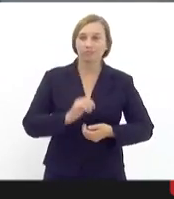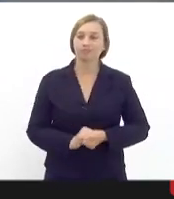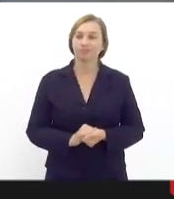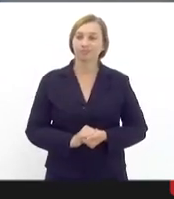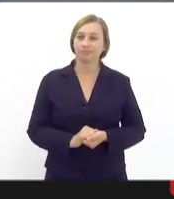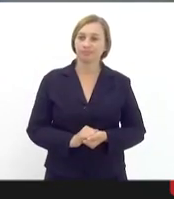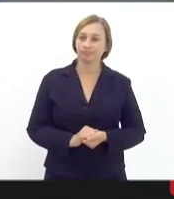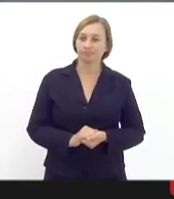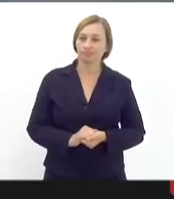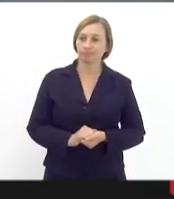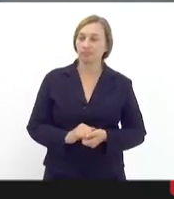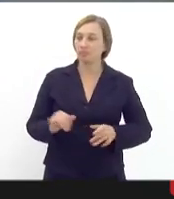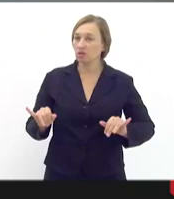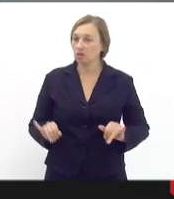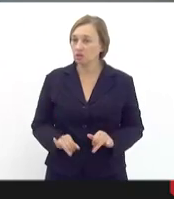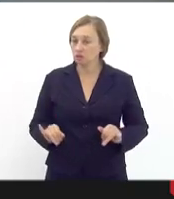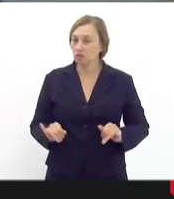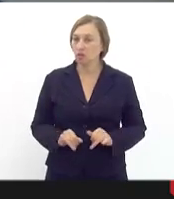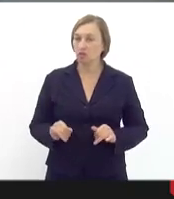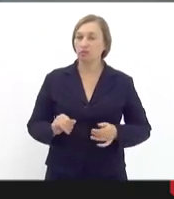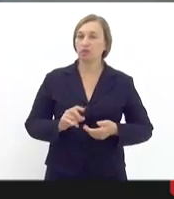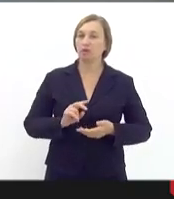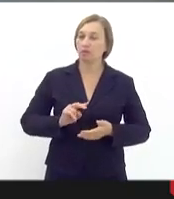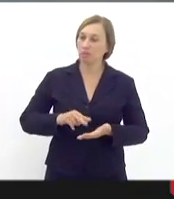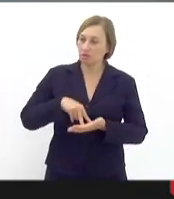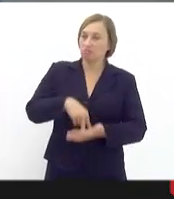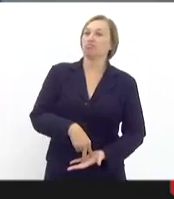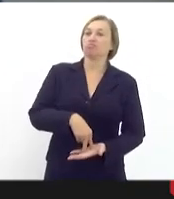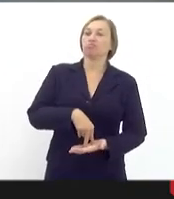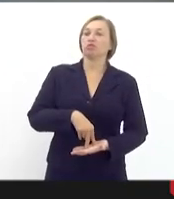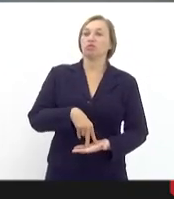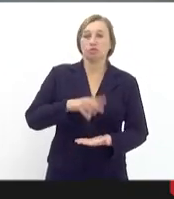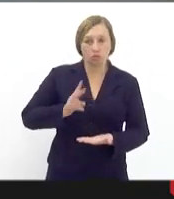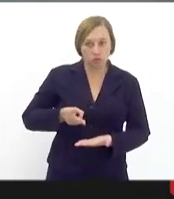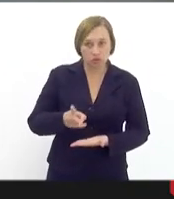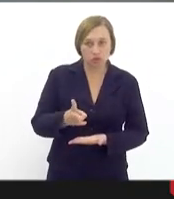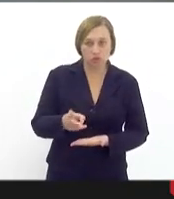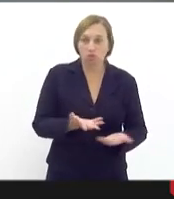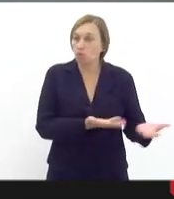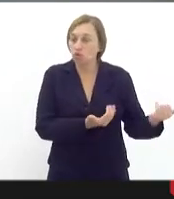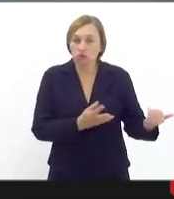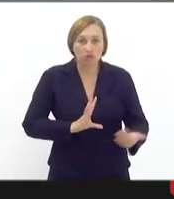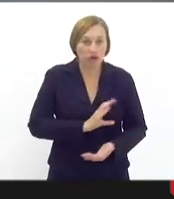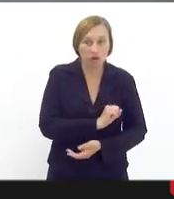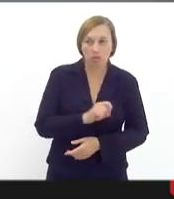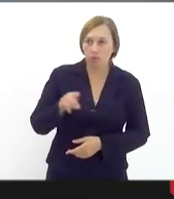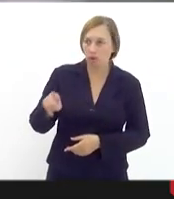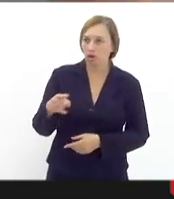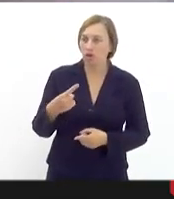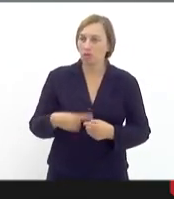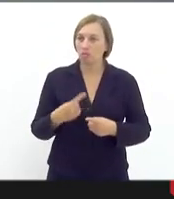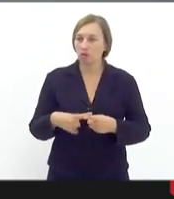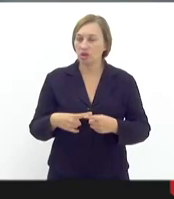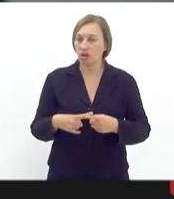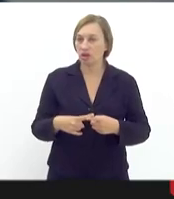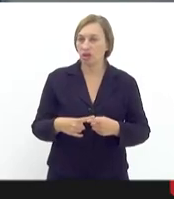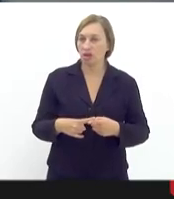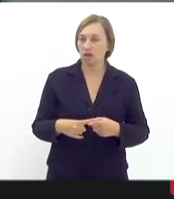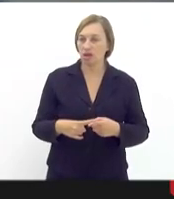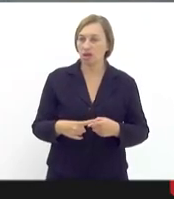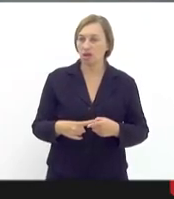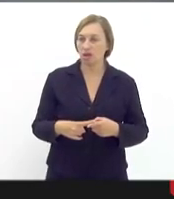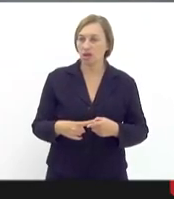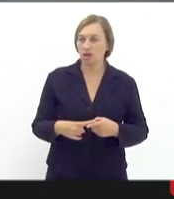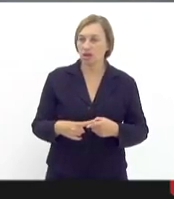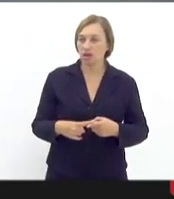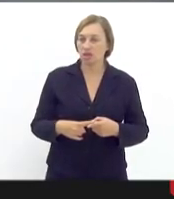Leva pancada de todo lado, mantém o bom humor. Os jovens adoram ele, porque ele tem aquele viço